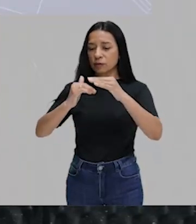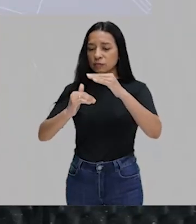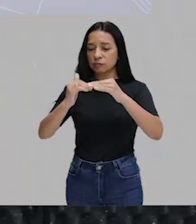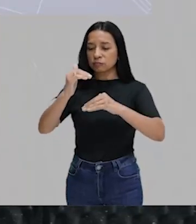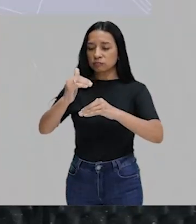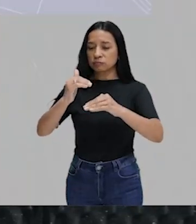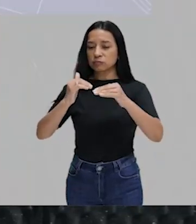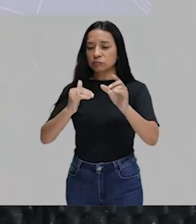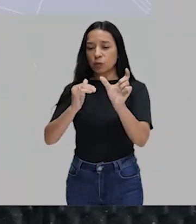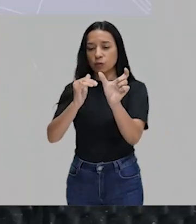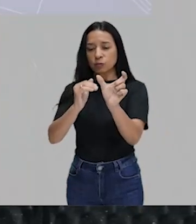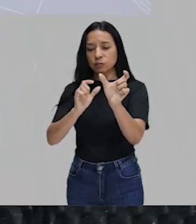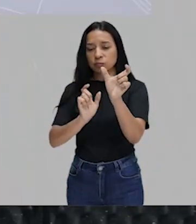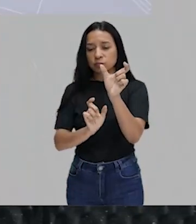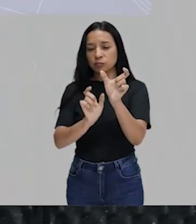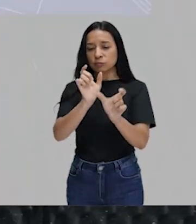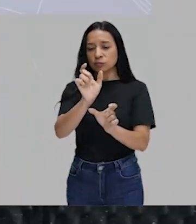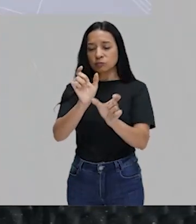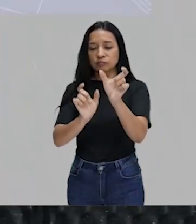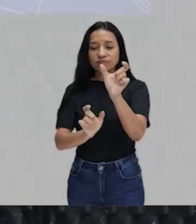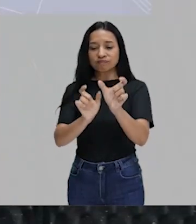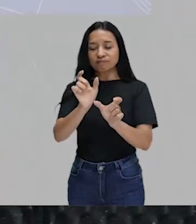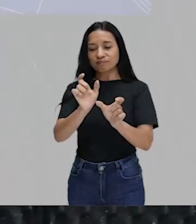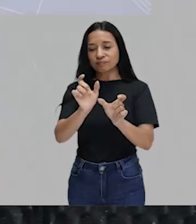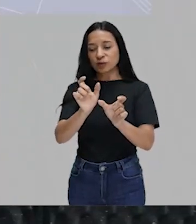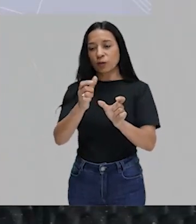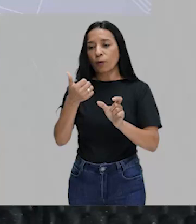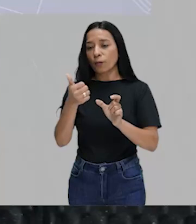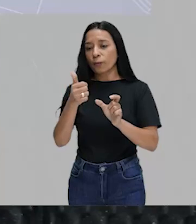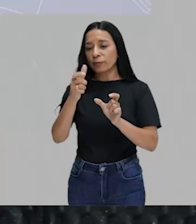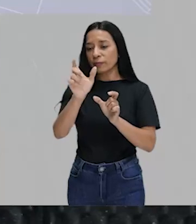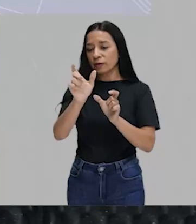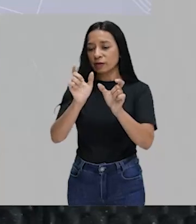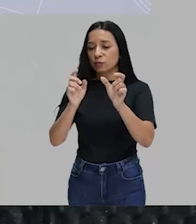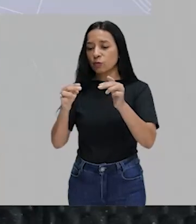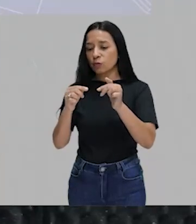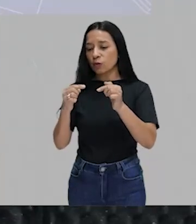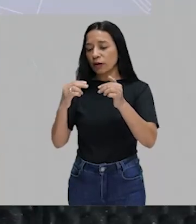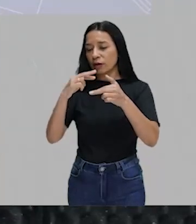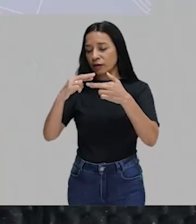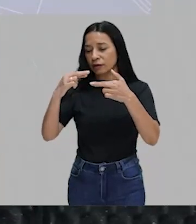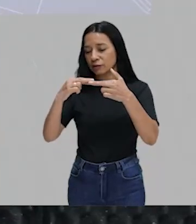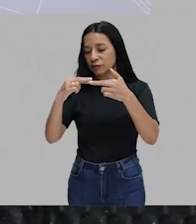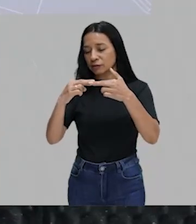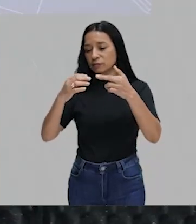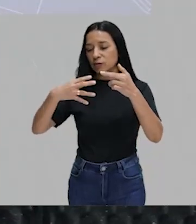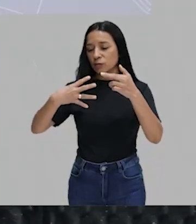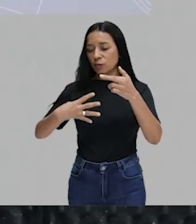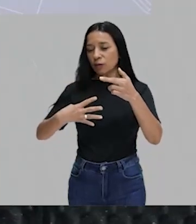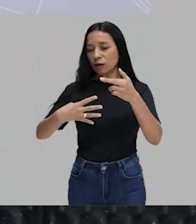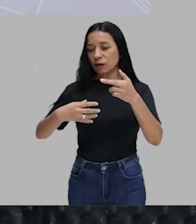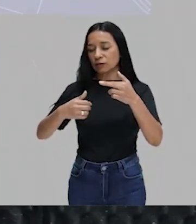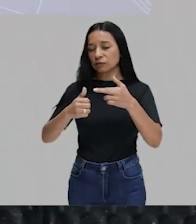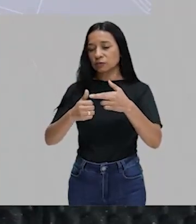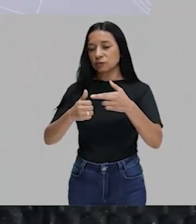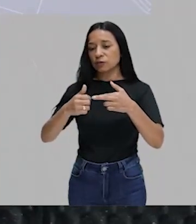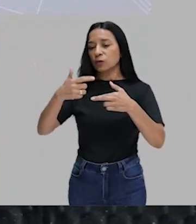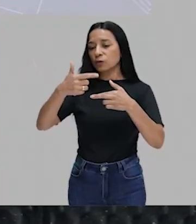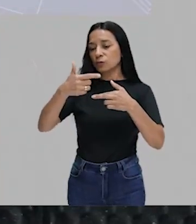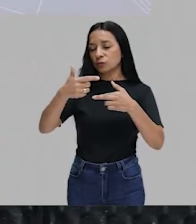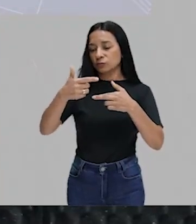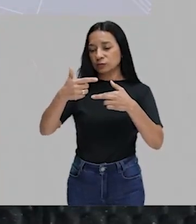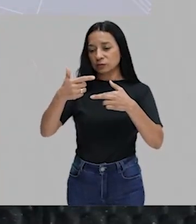palavras, no final de cada verso, uma palavra, o primeiro verso vai rimar com o quarto, o segundo vai rimar com o